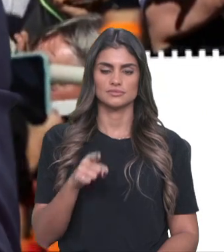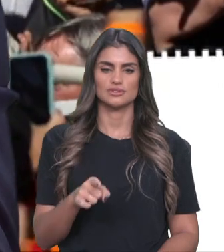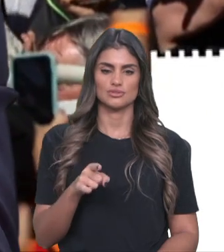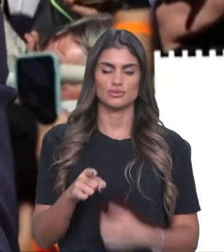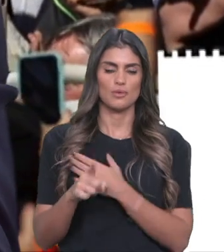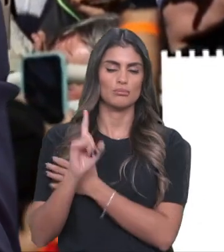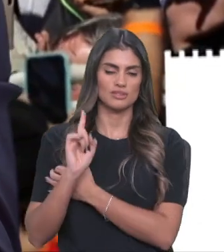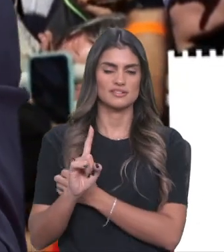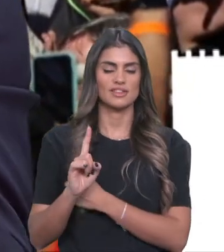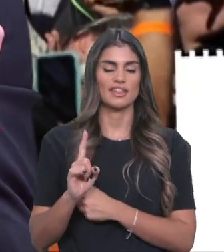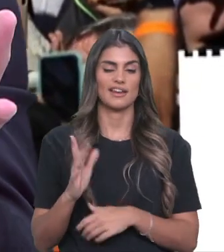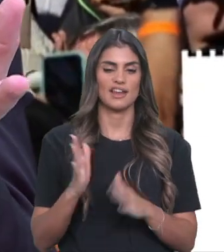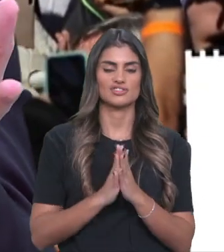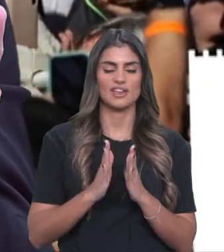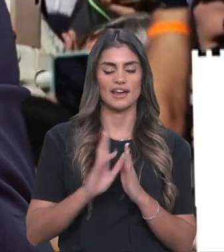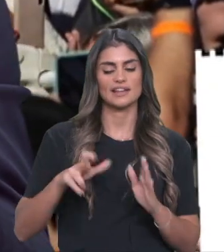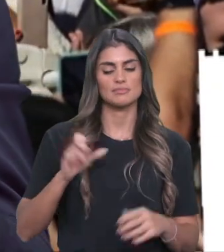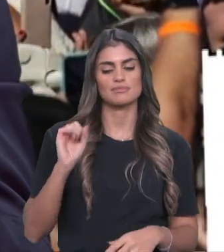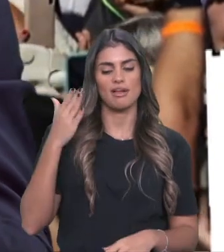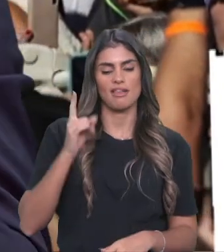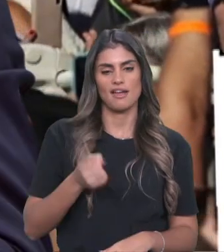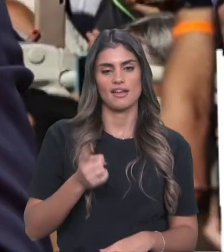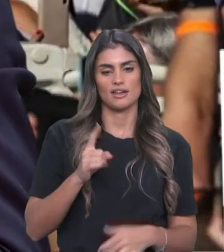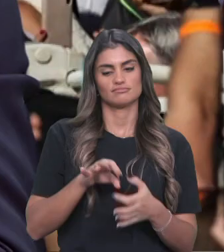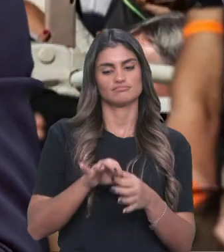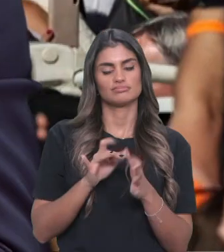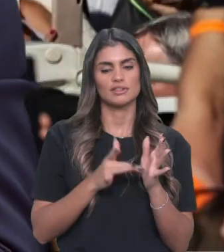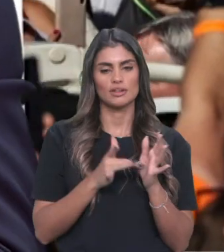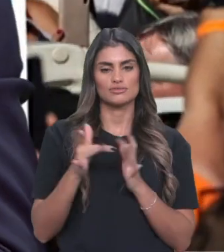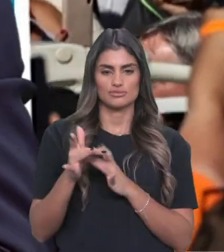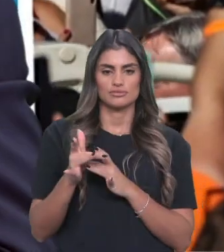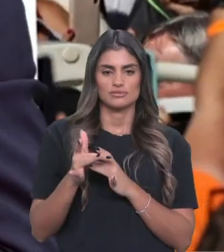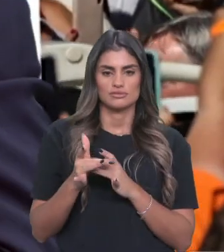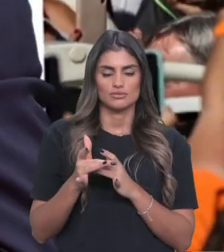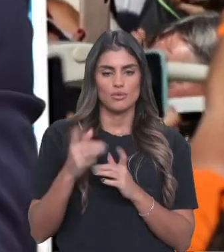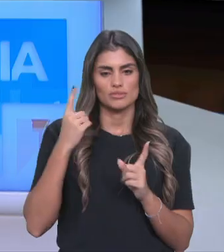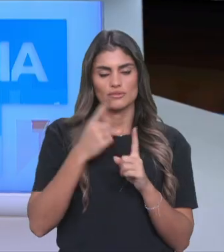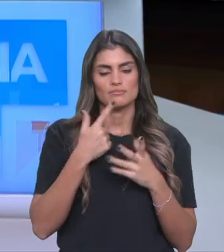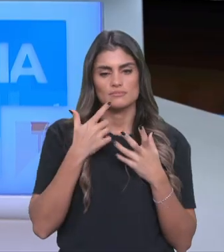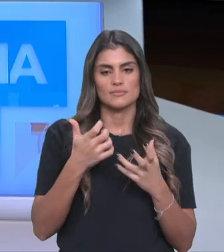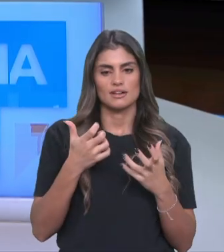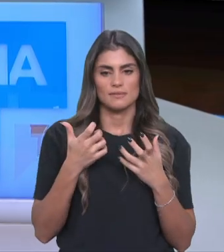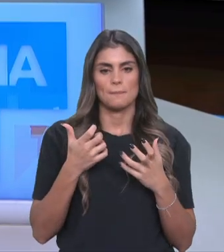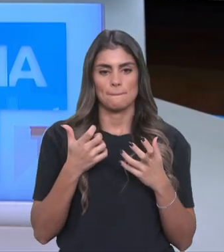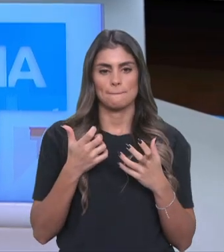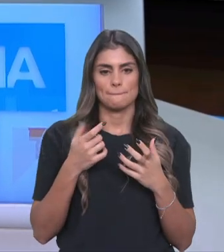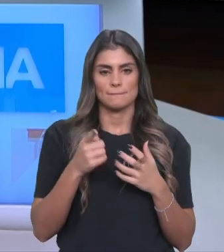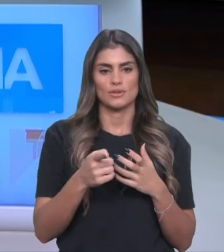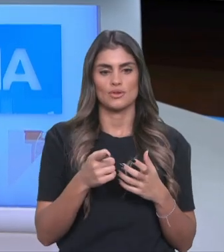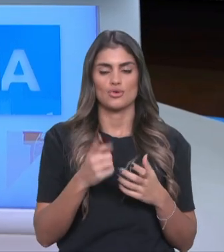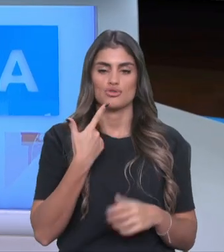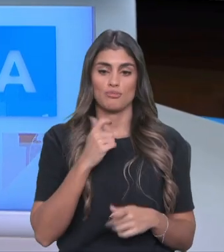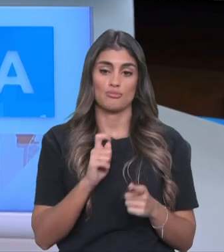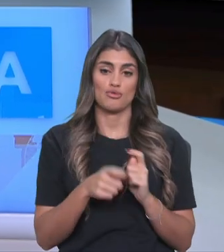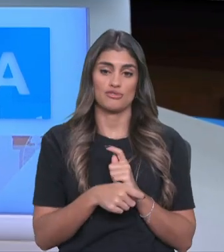da Igreja, que é a sua maior riqueza é mesmo a Eucaristia. E a Igreja existe para evangelizar, o Evangelho não se pode mudar, mas o